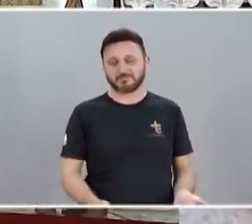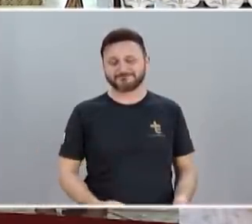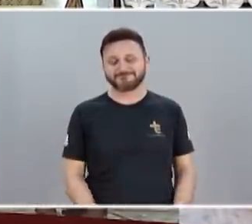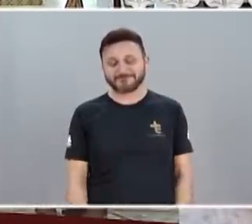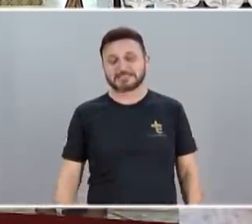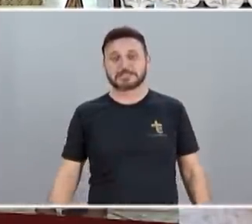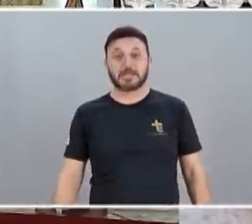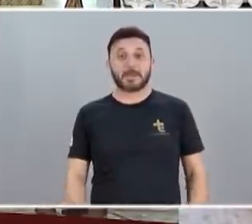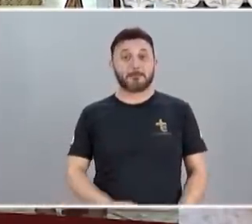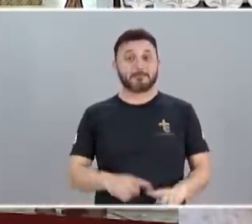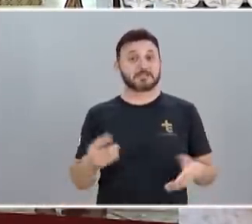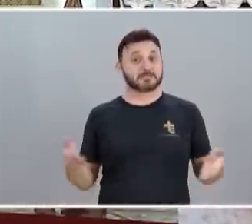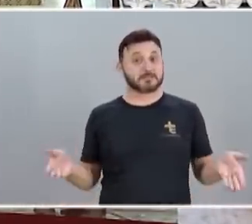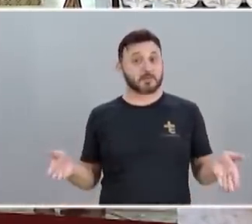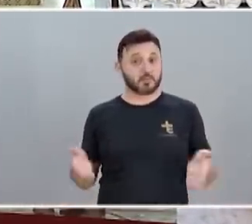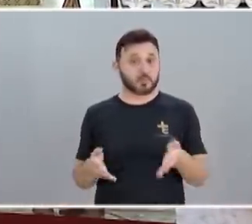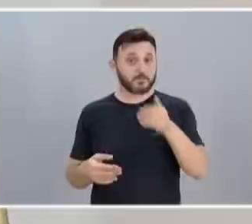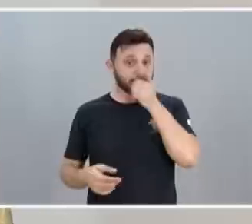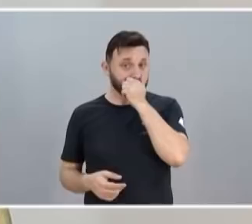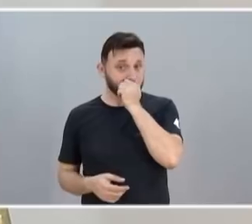Agora,